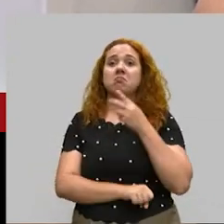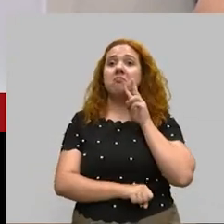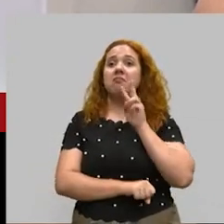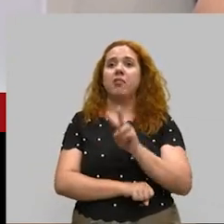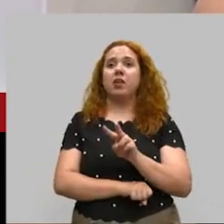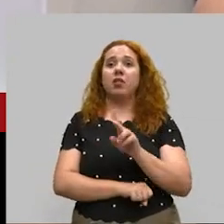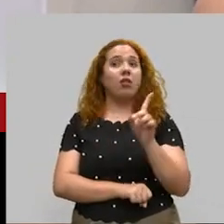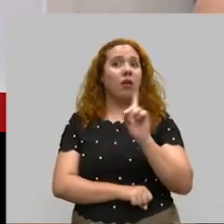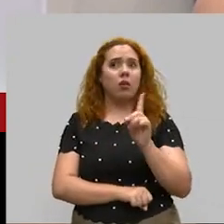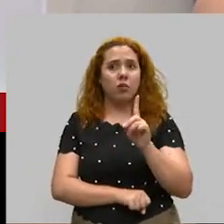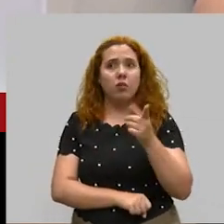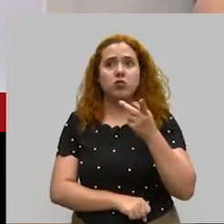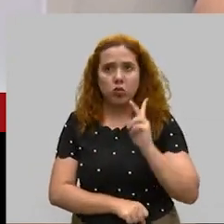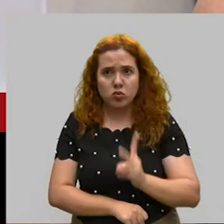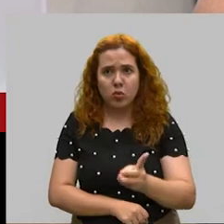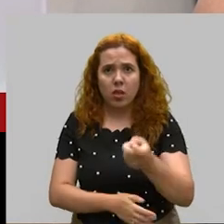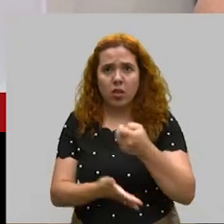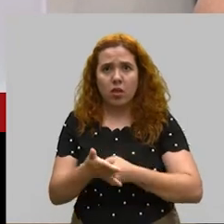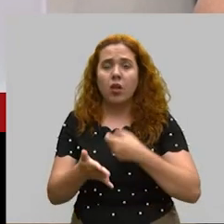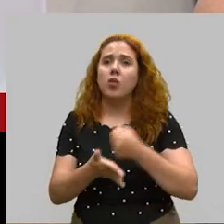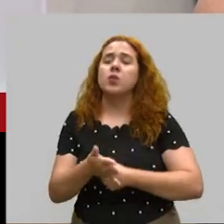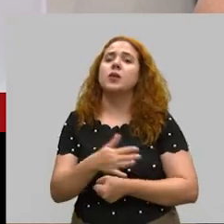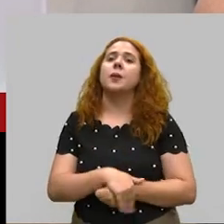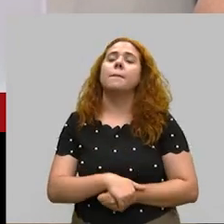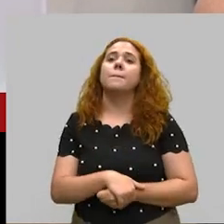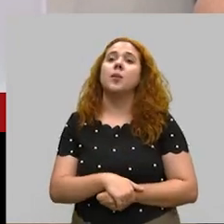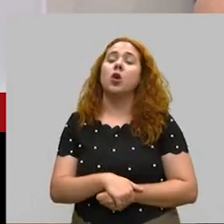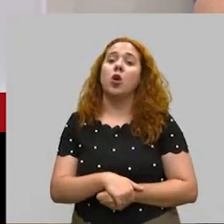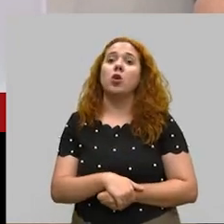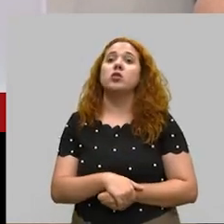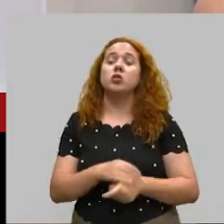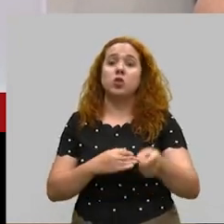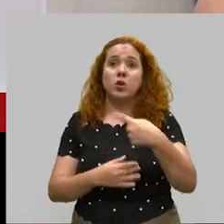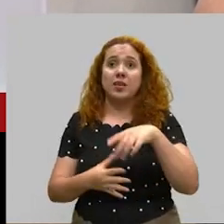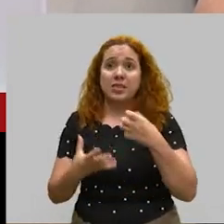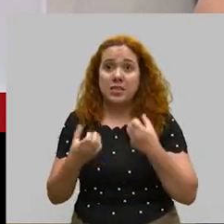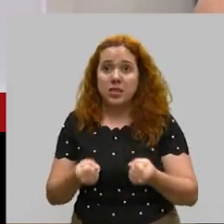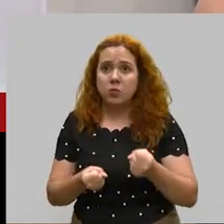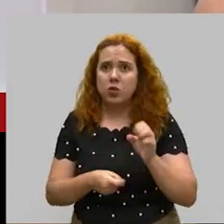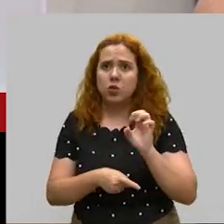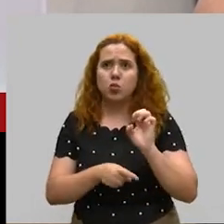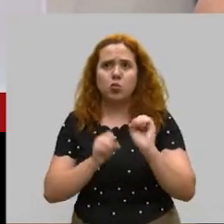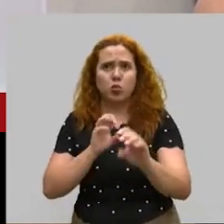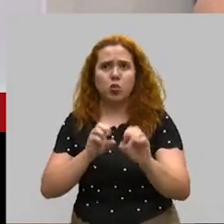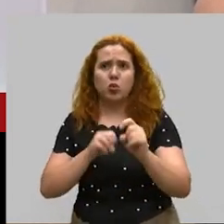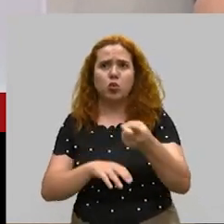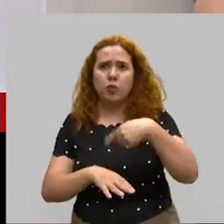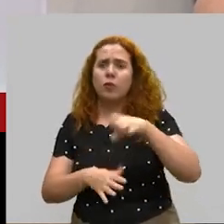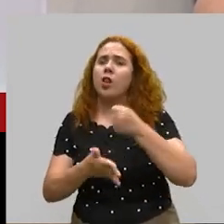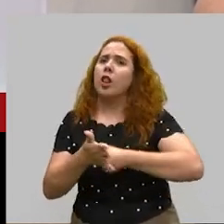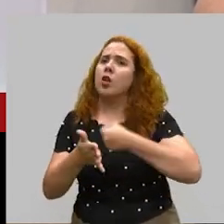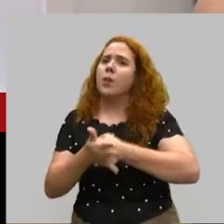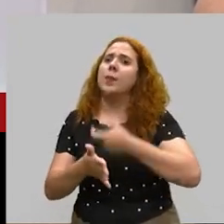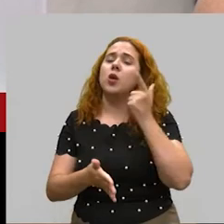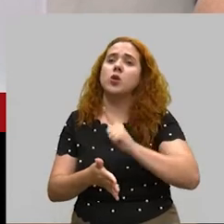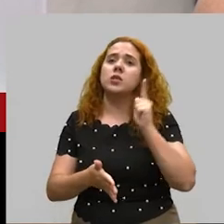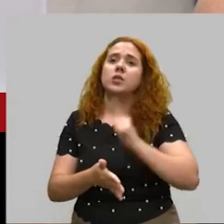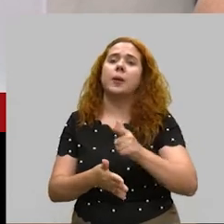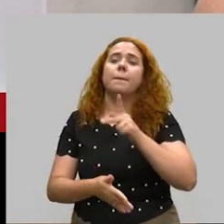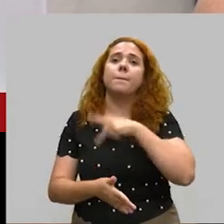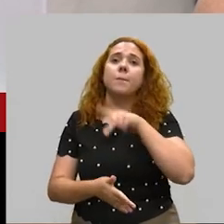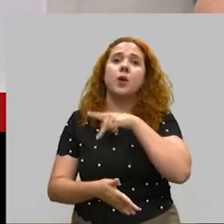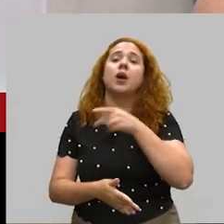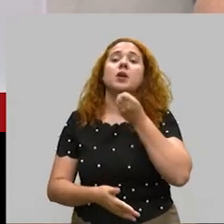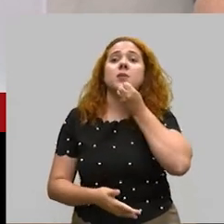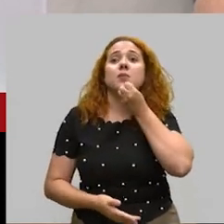não vamos a partir do momento que a gente assume a educação como um compromisso nosso nós vamos lutar para que ela seja pública